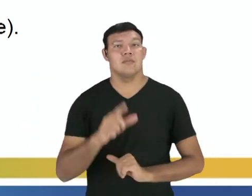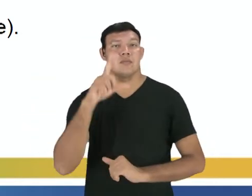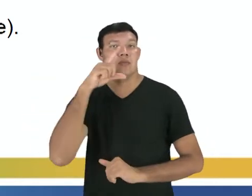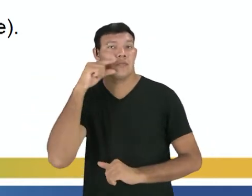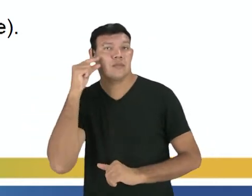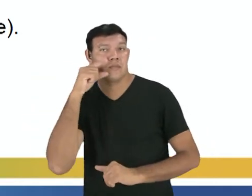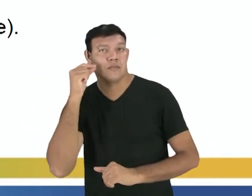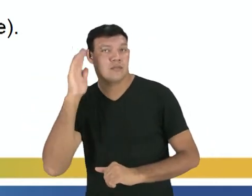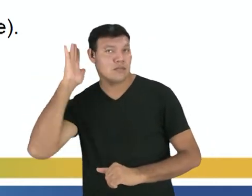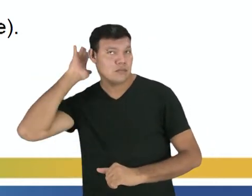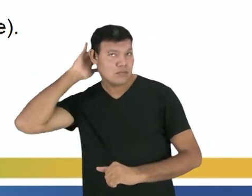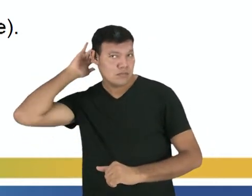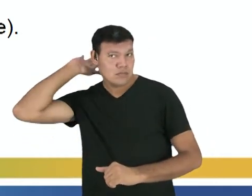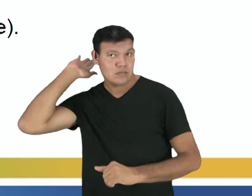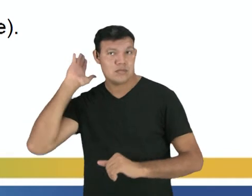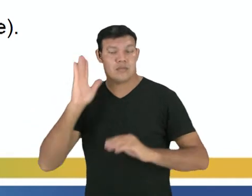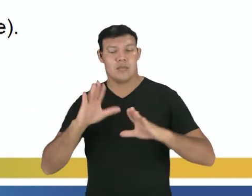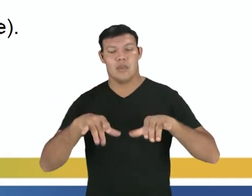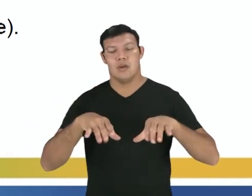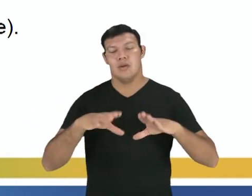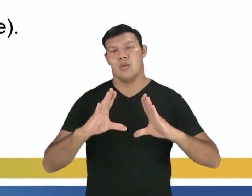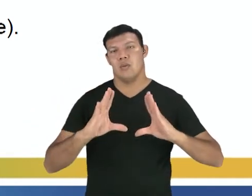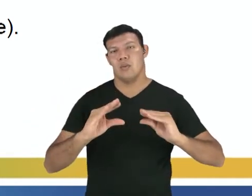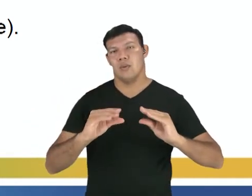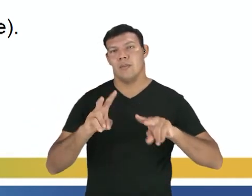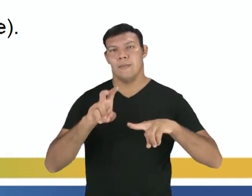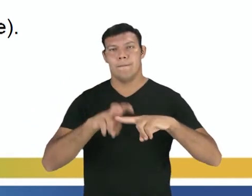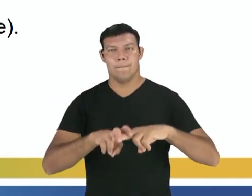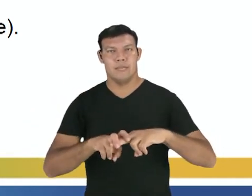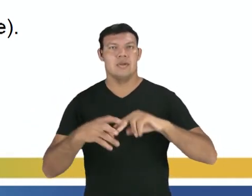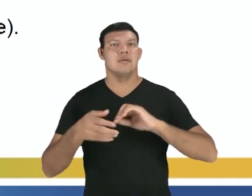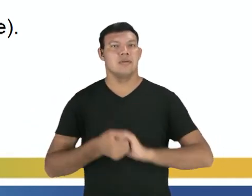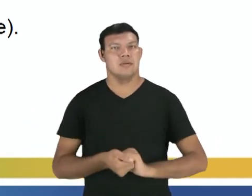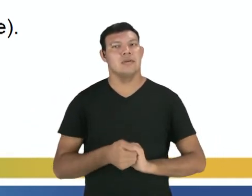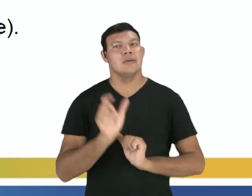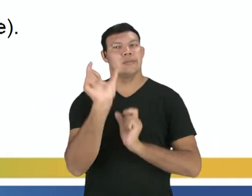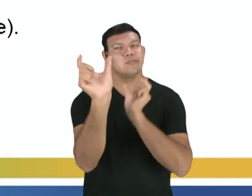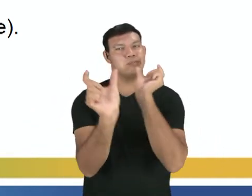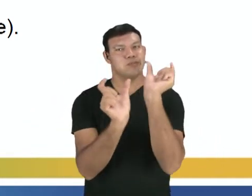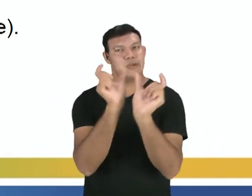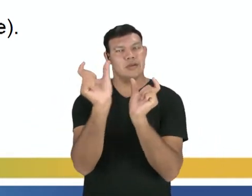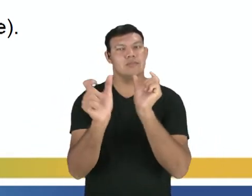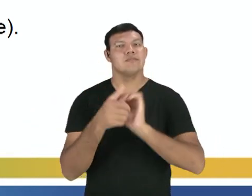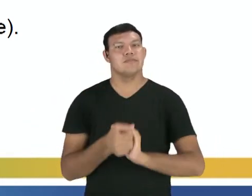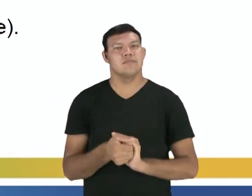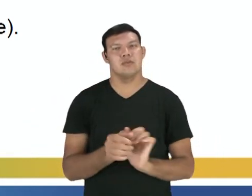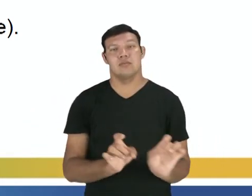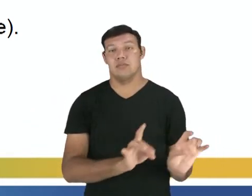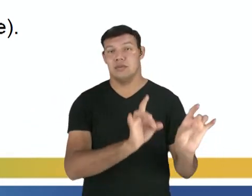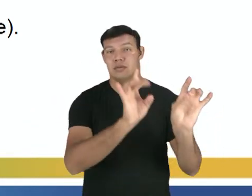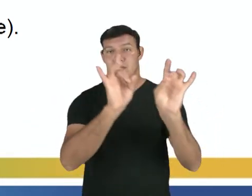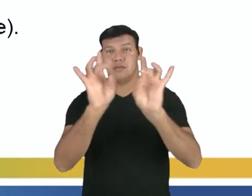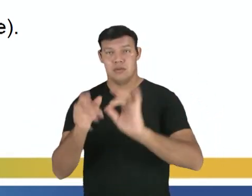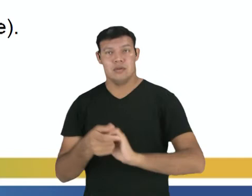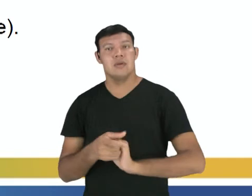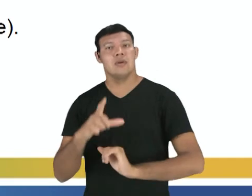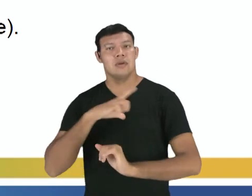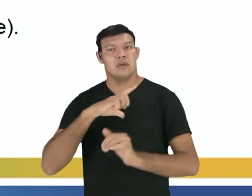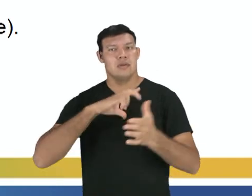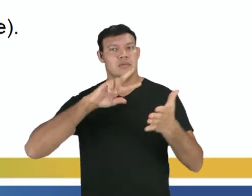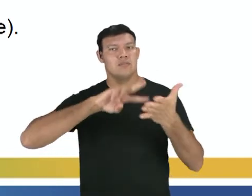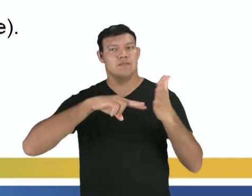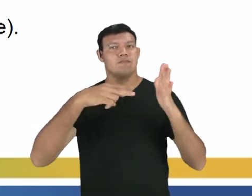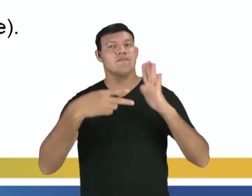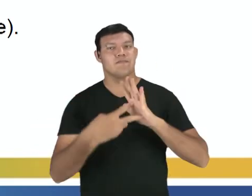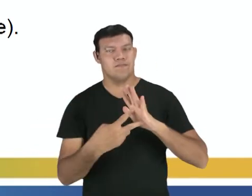gato da atrás do sofá de Essas palavras são mais específicas Elas têm um significado